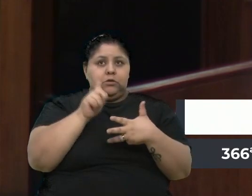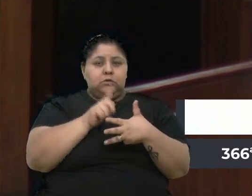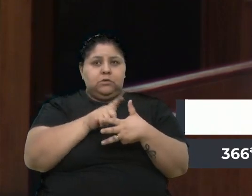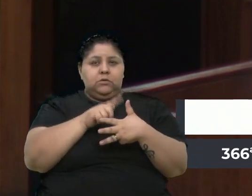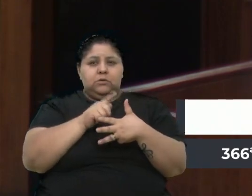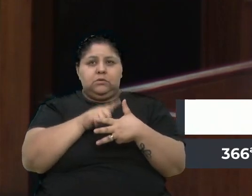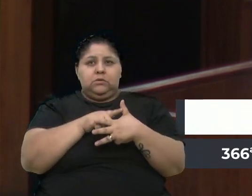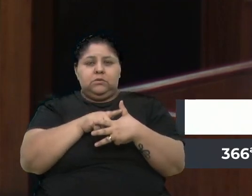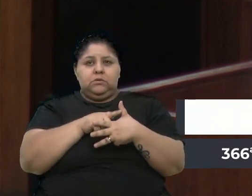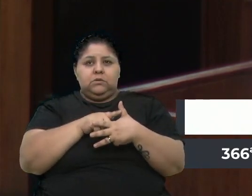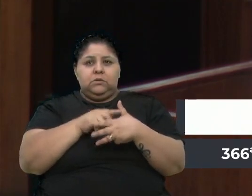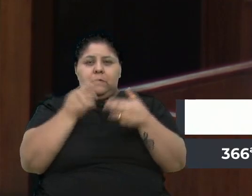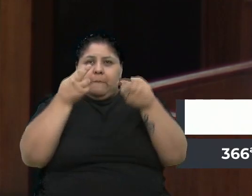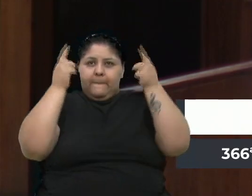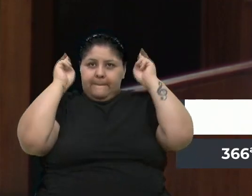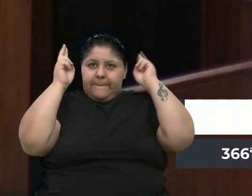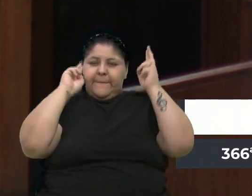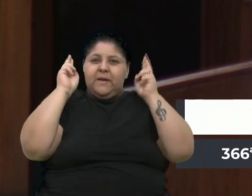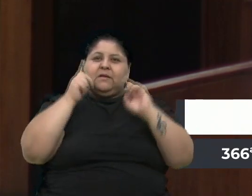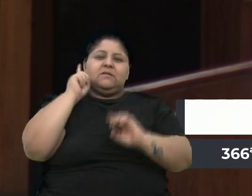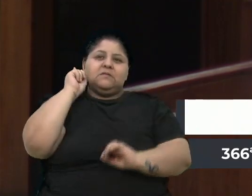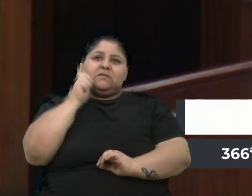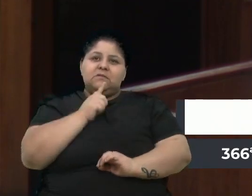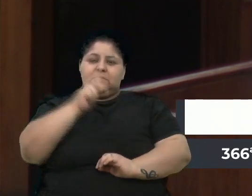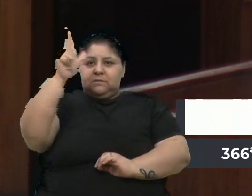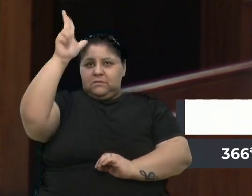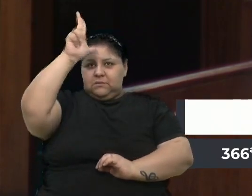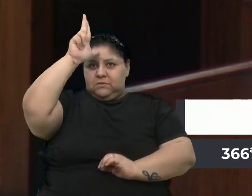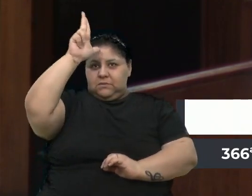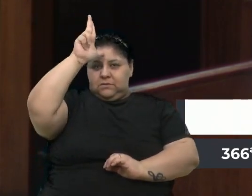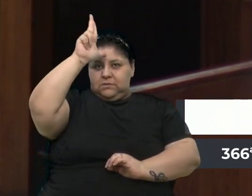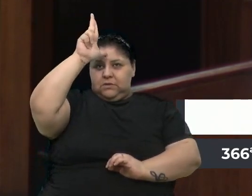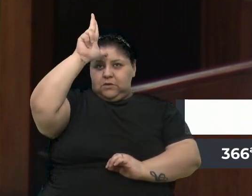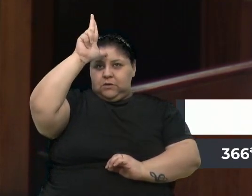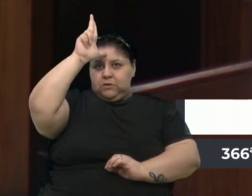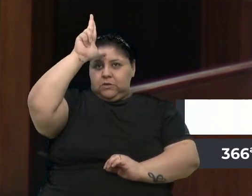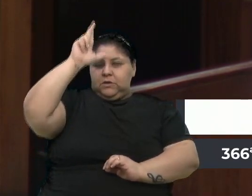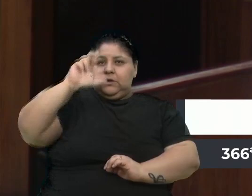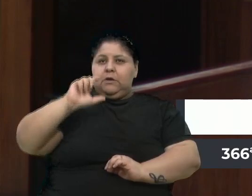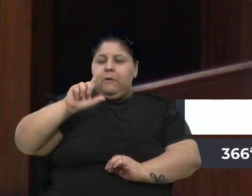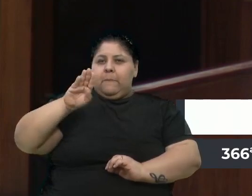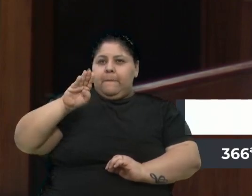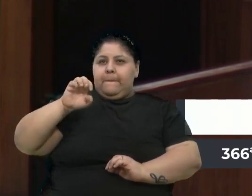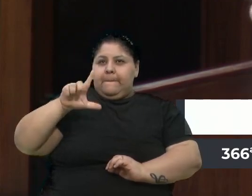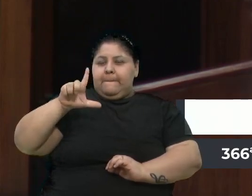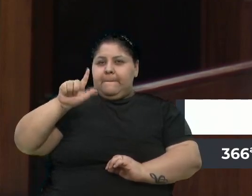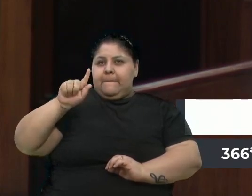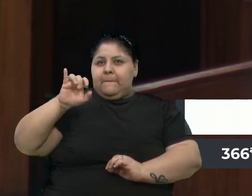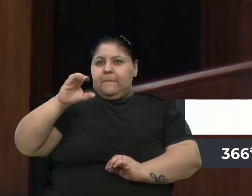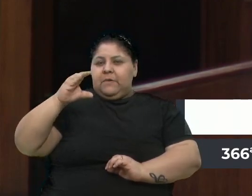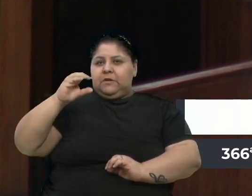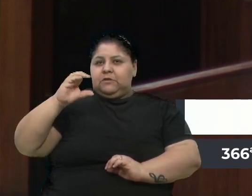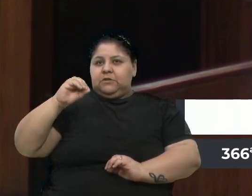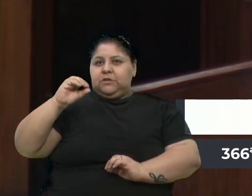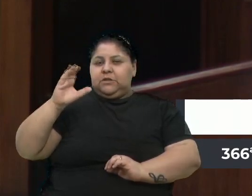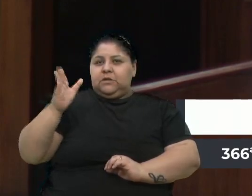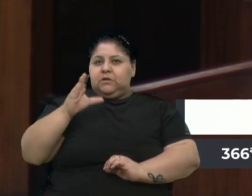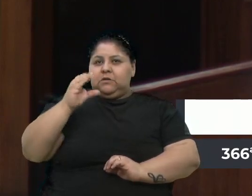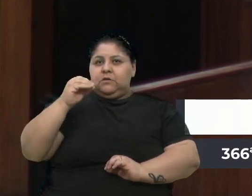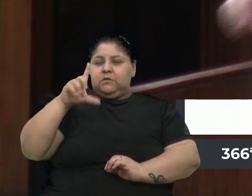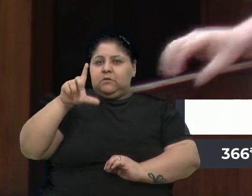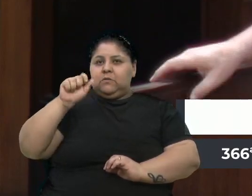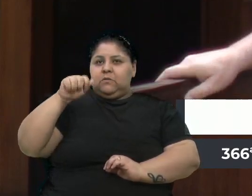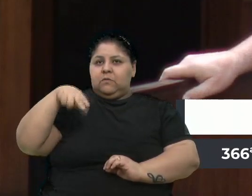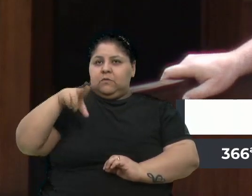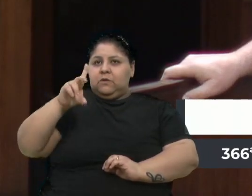Unidos, uma candidatura conjunta. Alemanha, Bélgica e Holanda, outra candidatura conjunta. Uma candidatura da África do Sul e a candidatura do